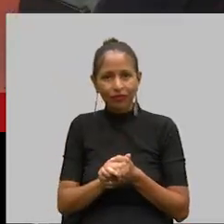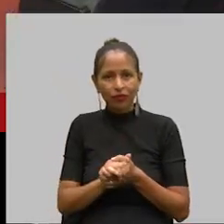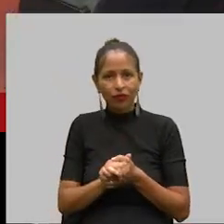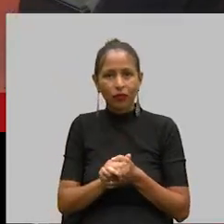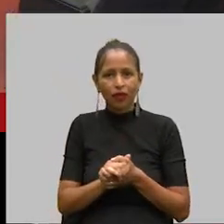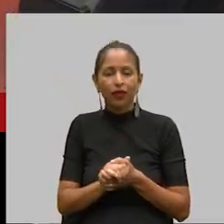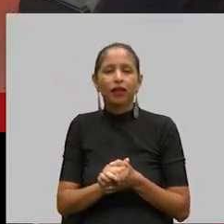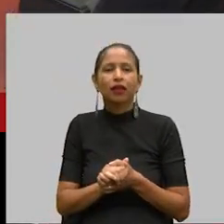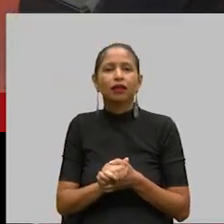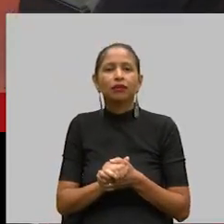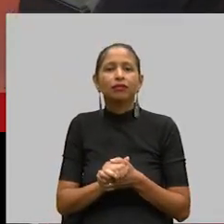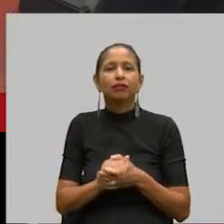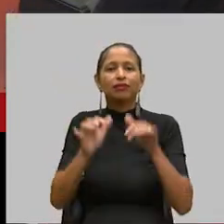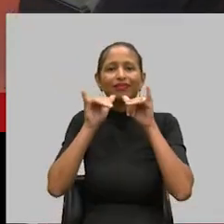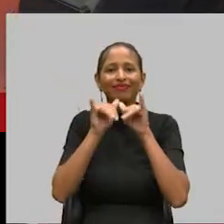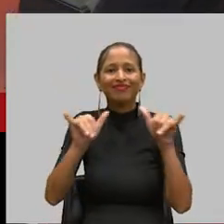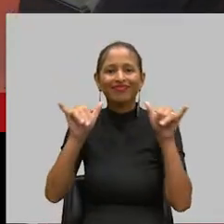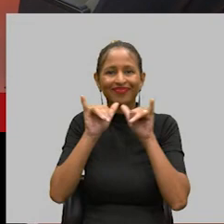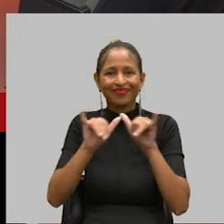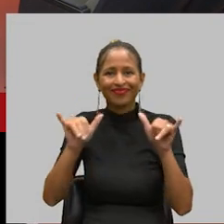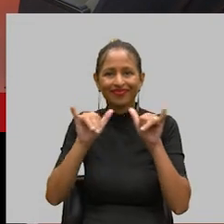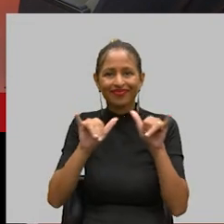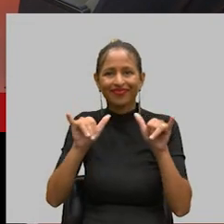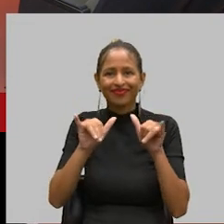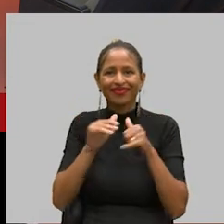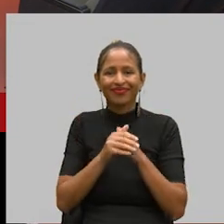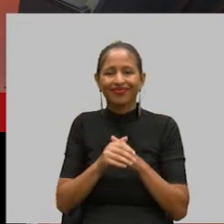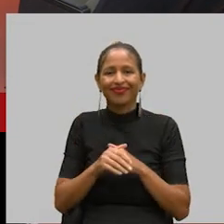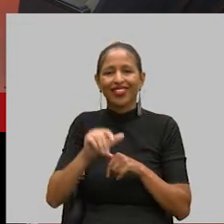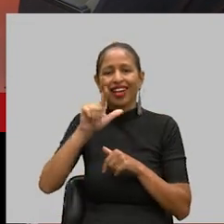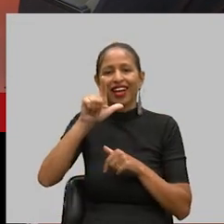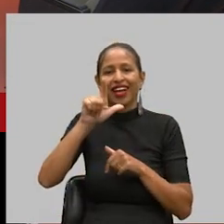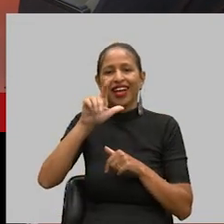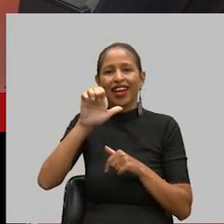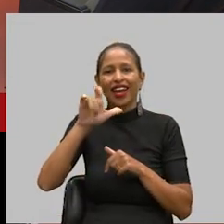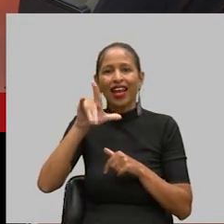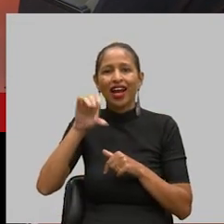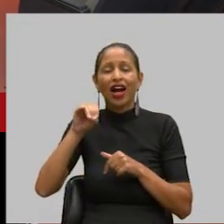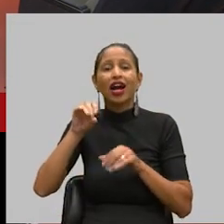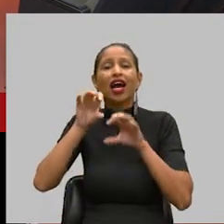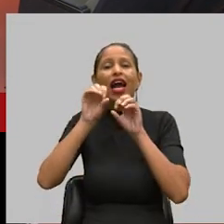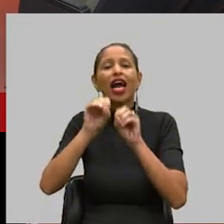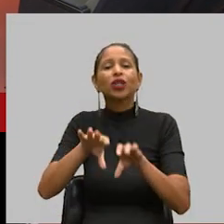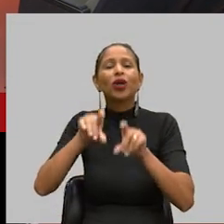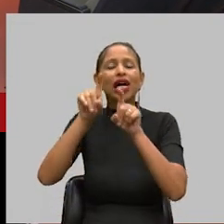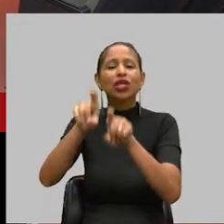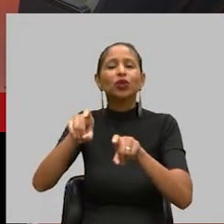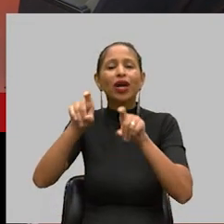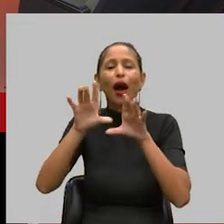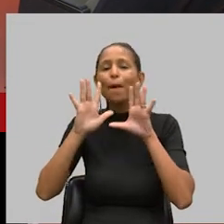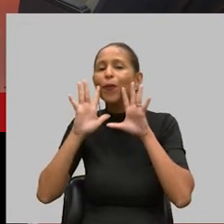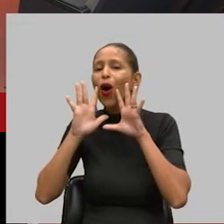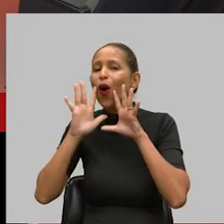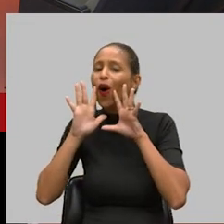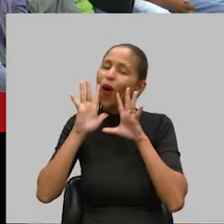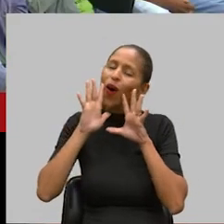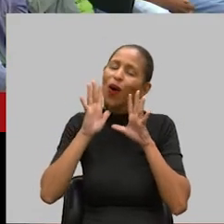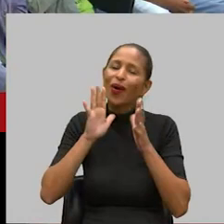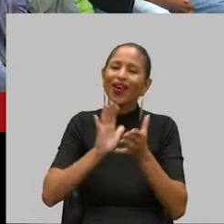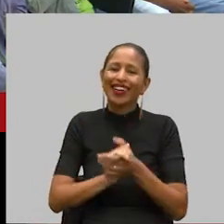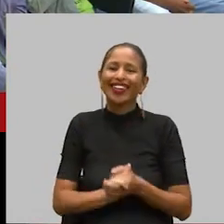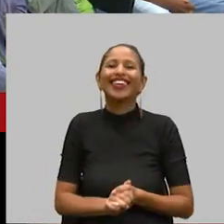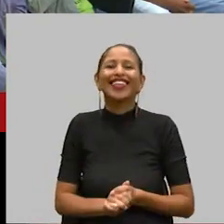meré temos um recado aqui do deputado Leleco cadê a galera da Educação do campo